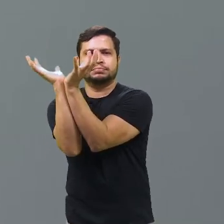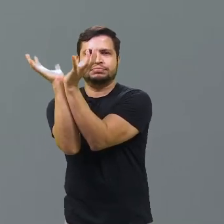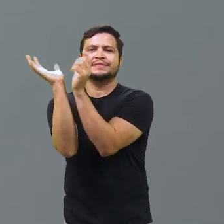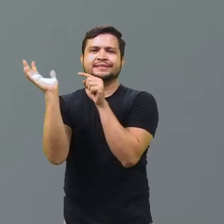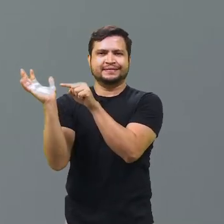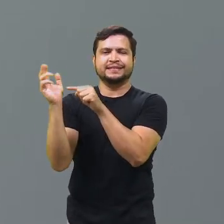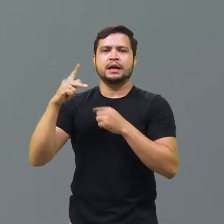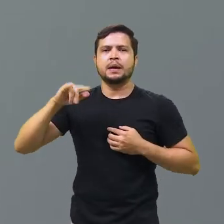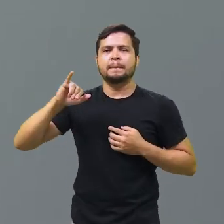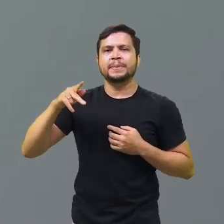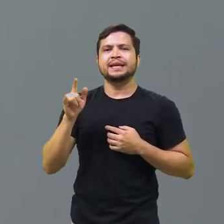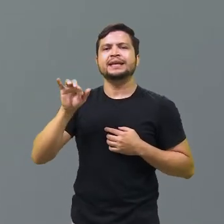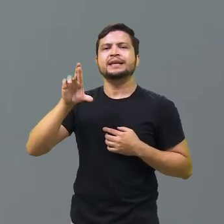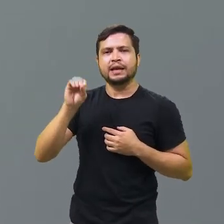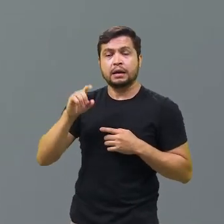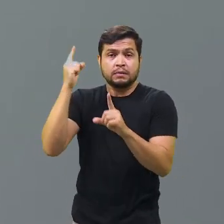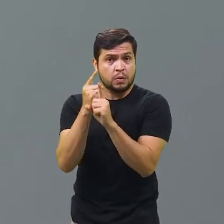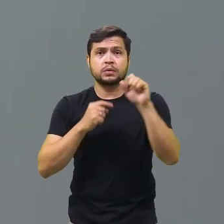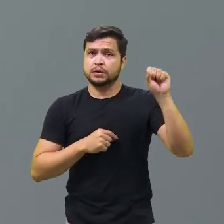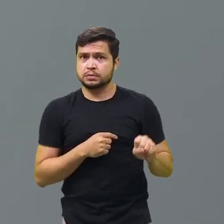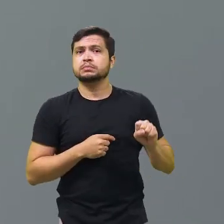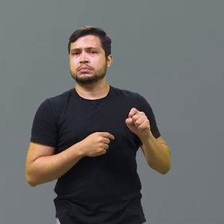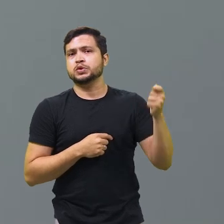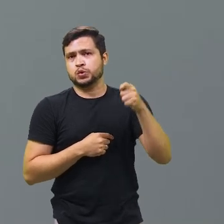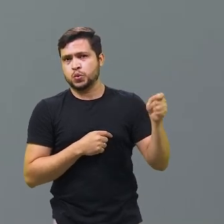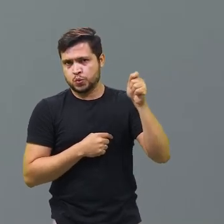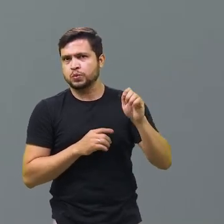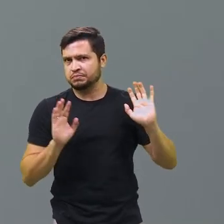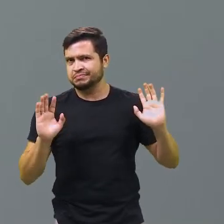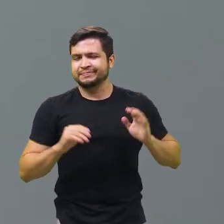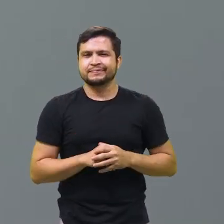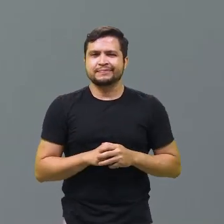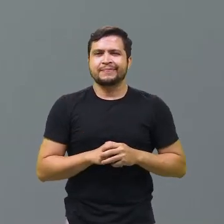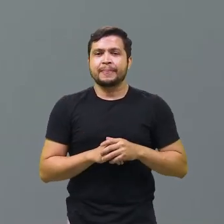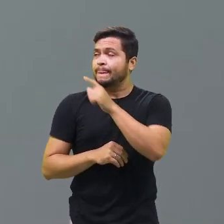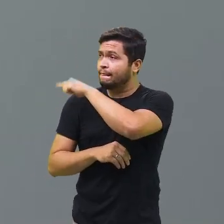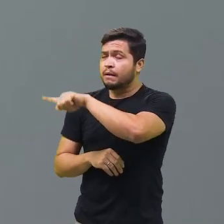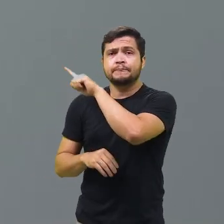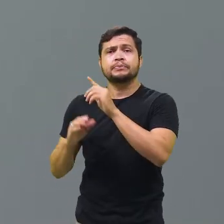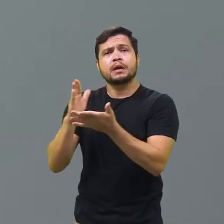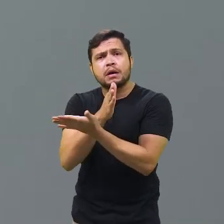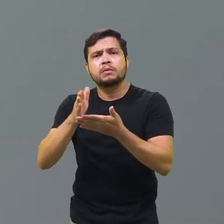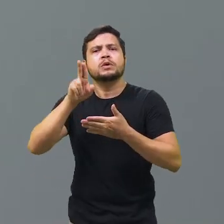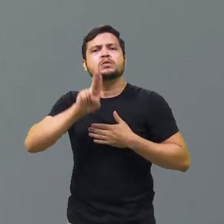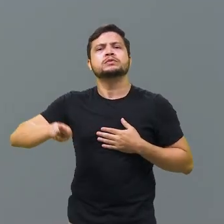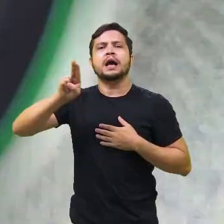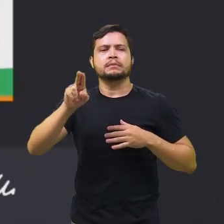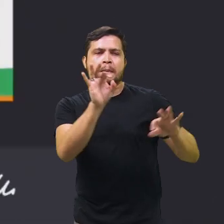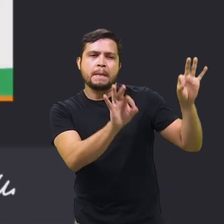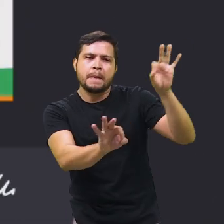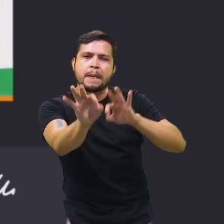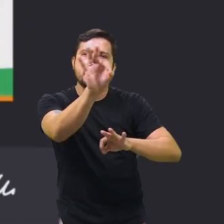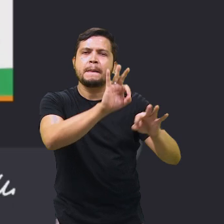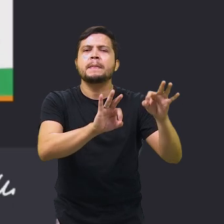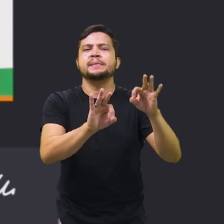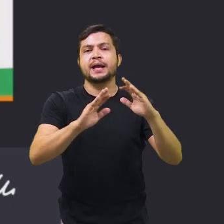são plantas que se adaptam a esse ambiente também, algumas são muito utilizadas no processo de ornamentação, né? Na ornamentação,